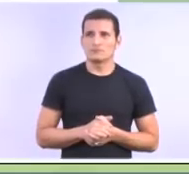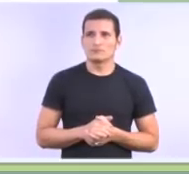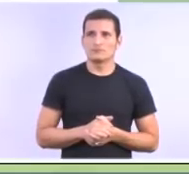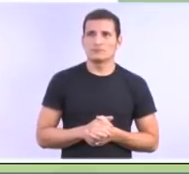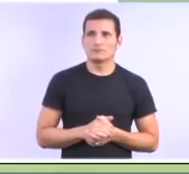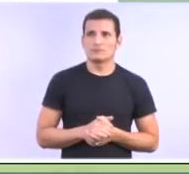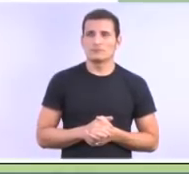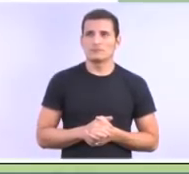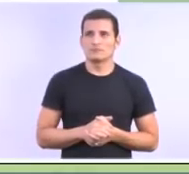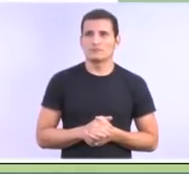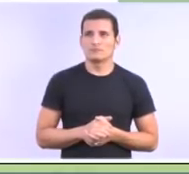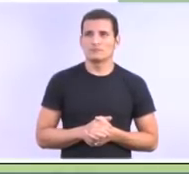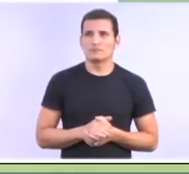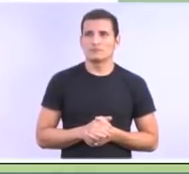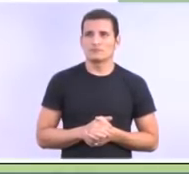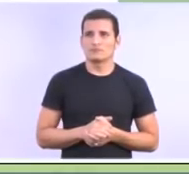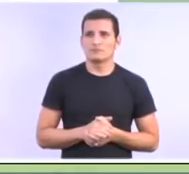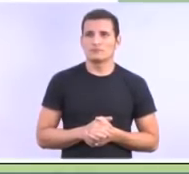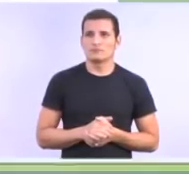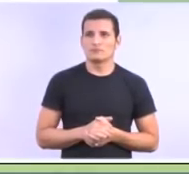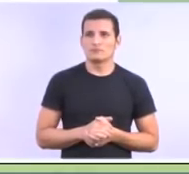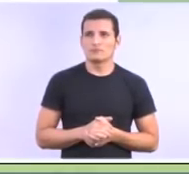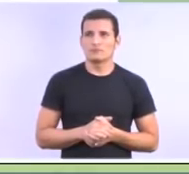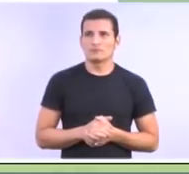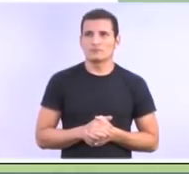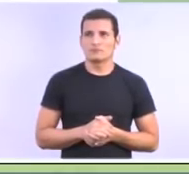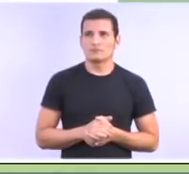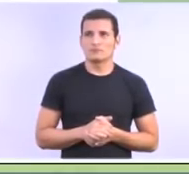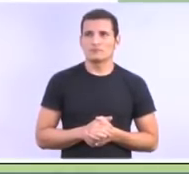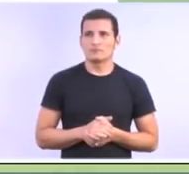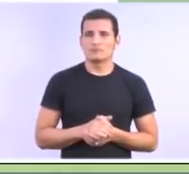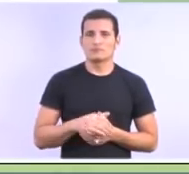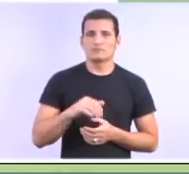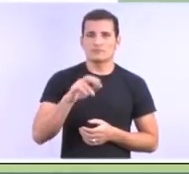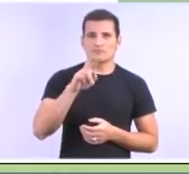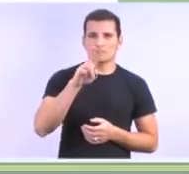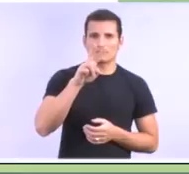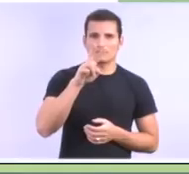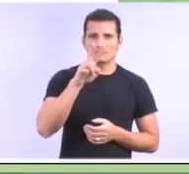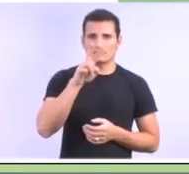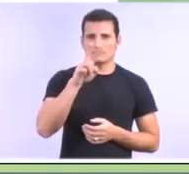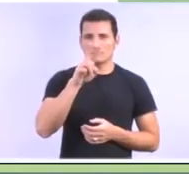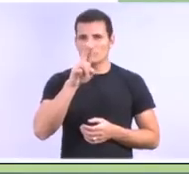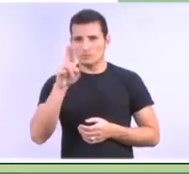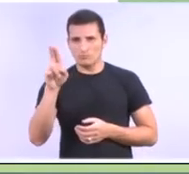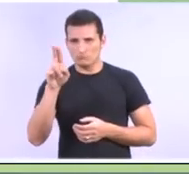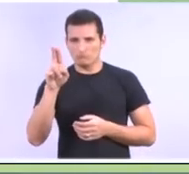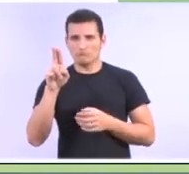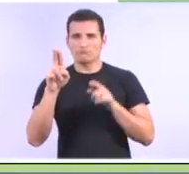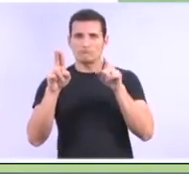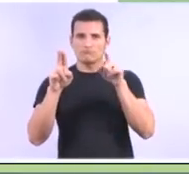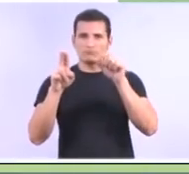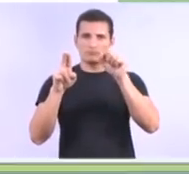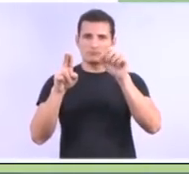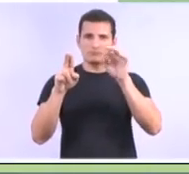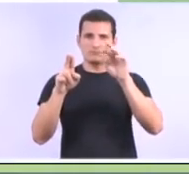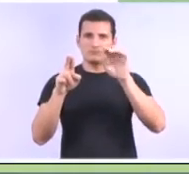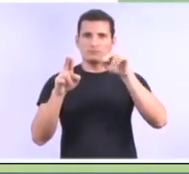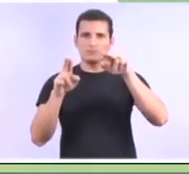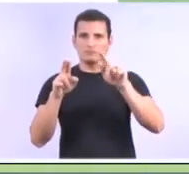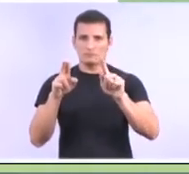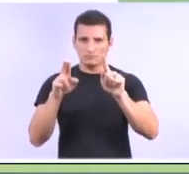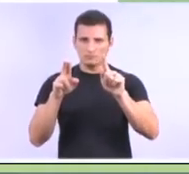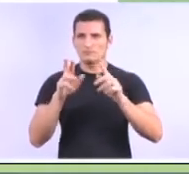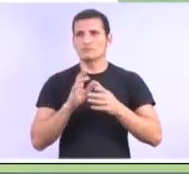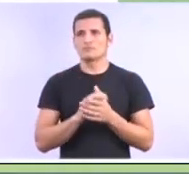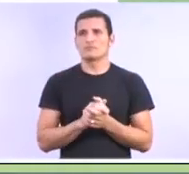Cliente é algo. Olha as variáveis que eu criei. Criei uma variável chamada nome do tipo string. Endereço